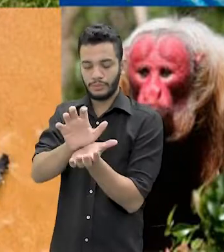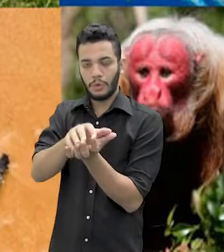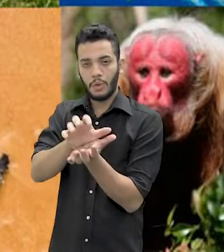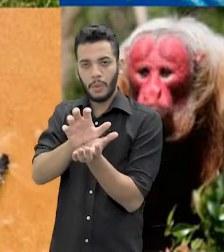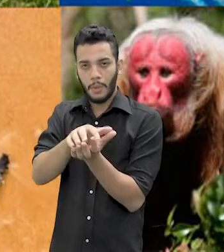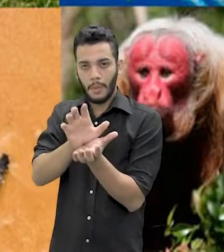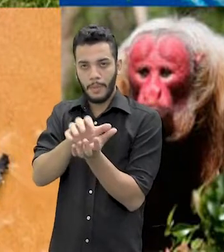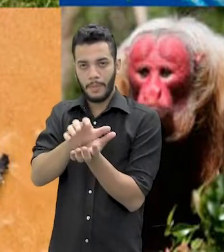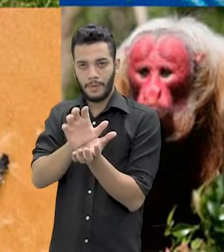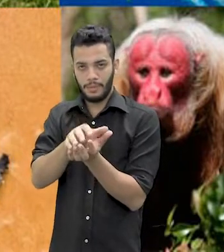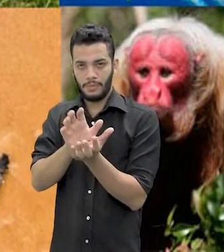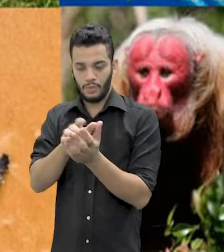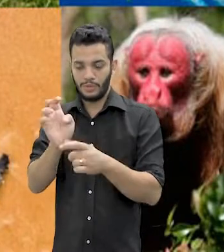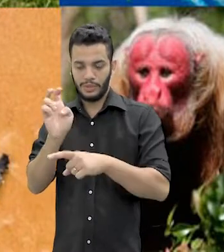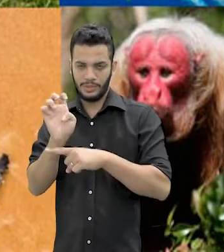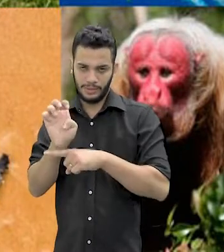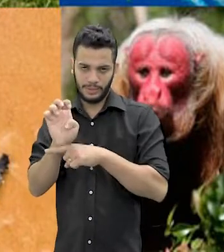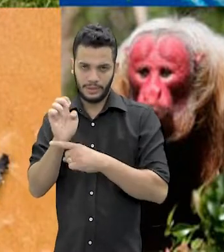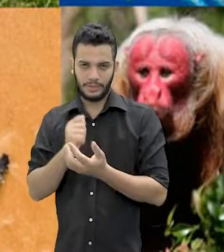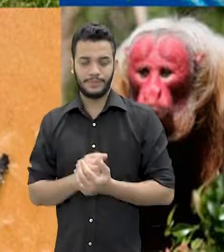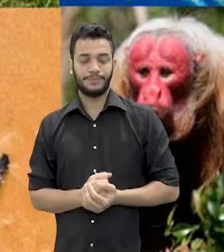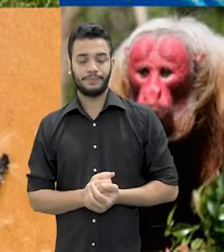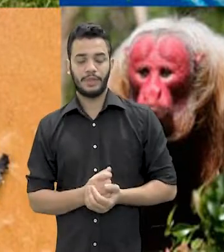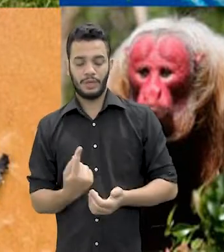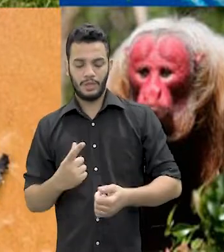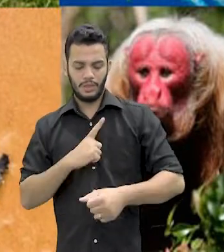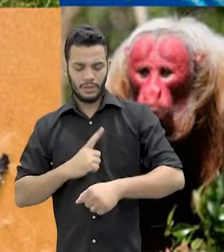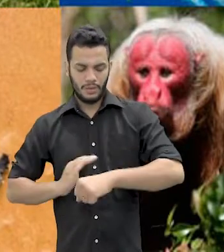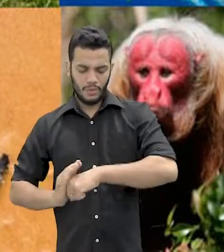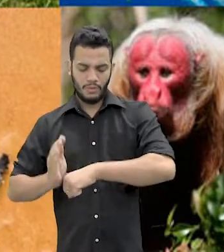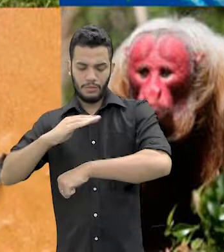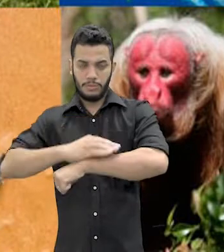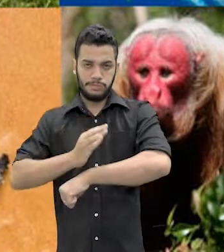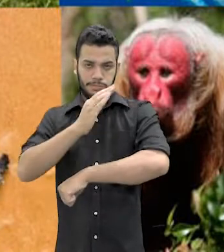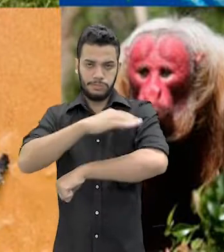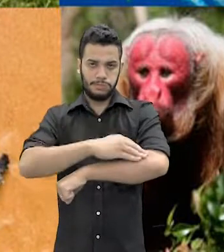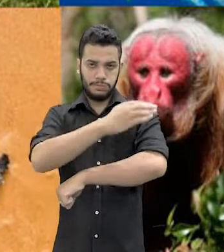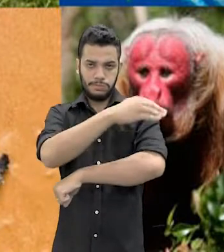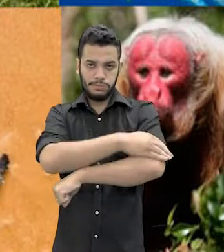Fímbria. Esses são alguns exemplos de animais que não existem mais.